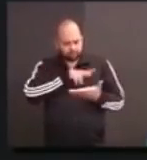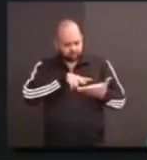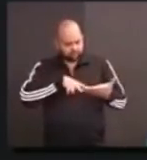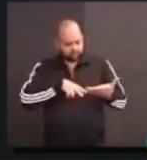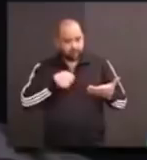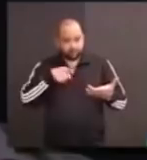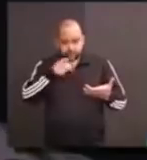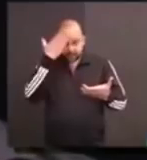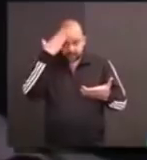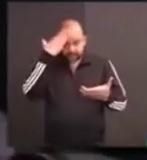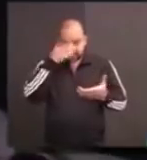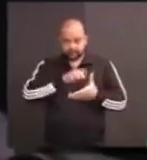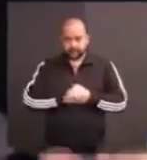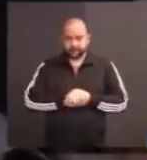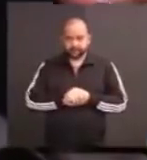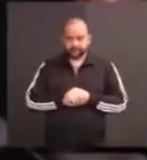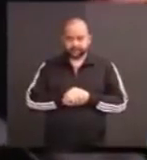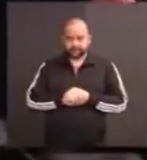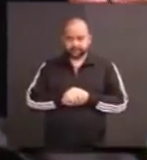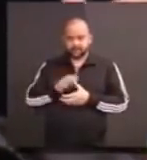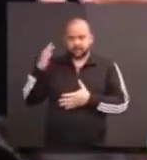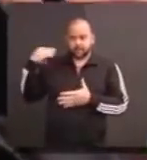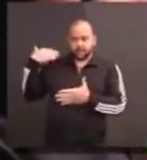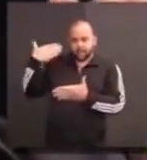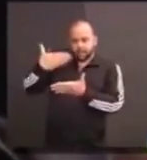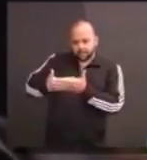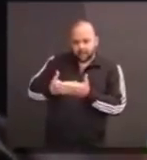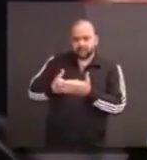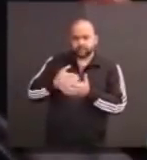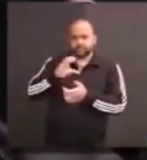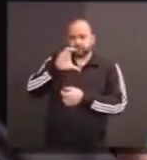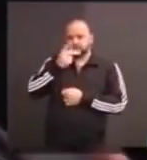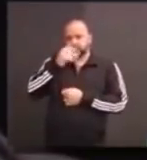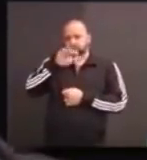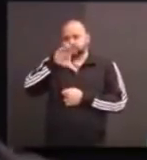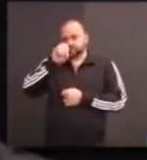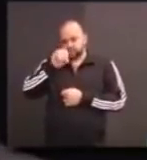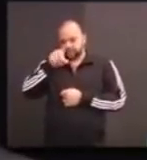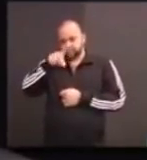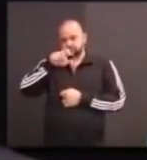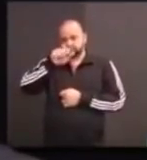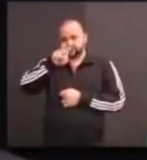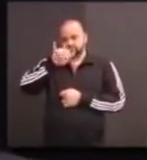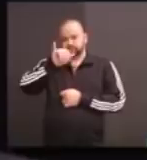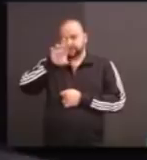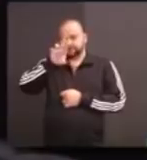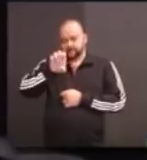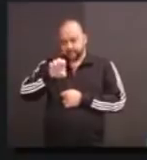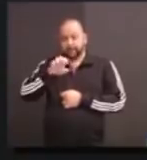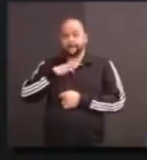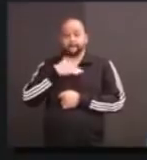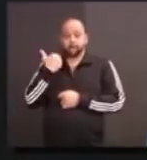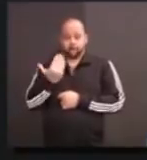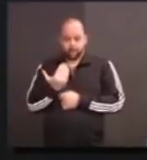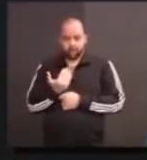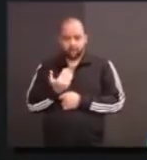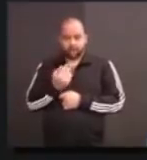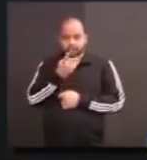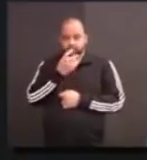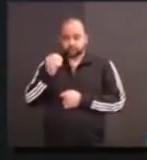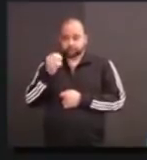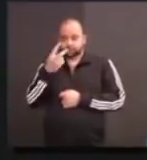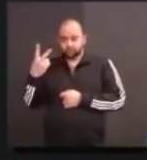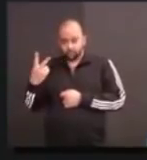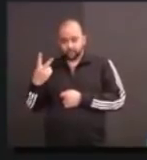Vocês sabiam que desde que Chico Xavier desencarnou, em 2002, o número de adeptos da